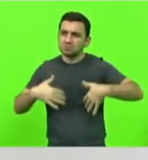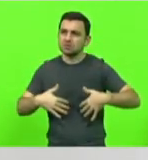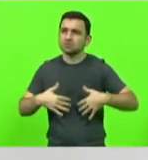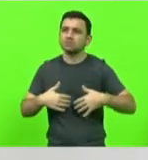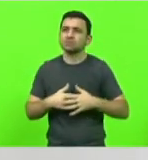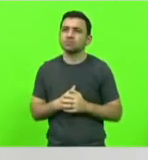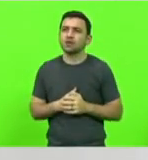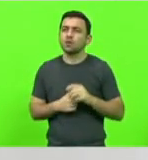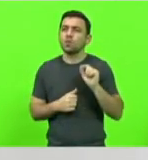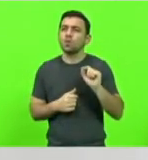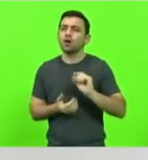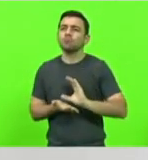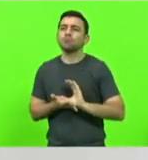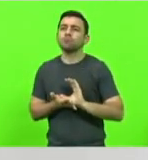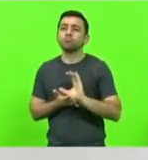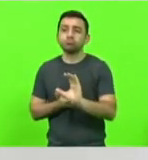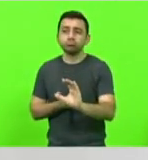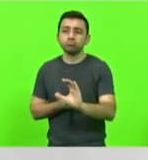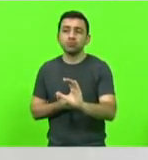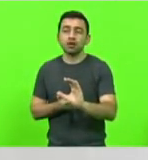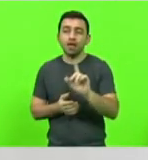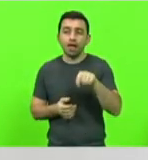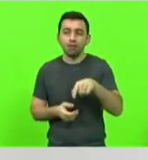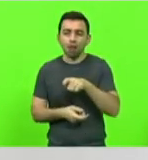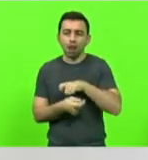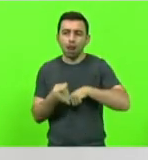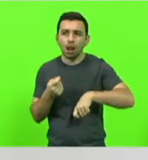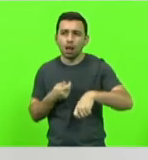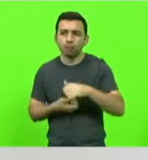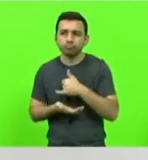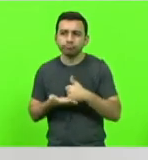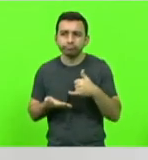sobre investimentos do narcotráfico,